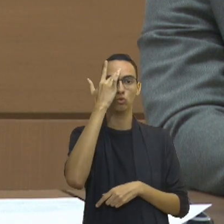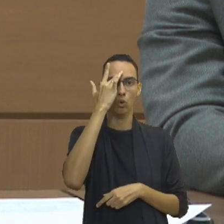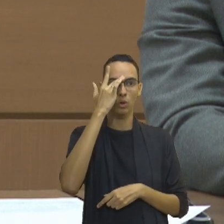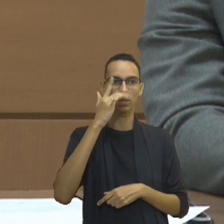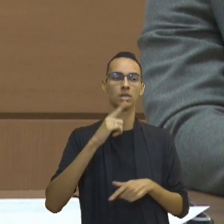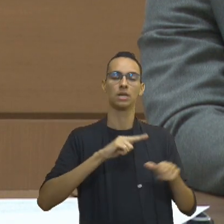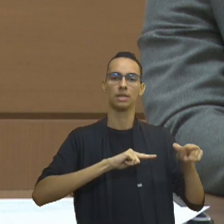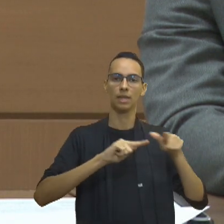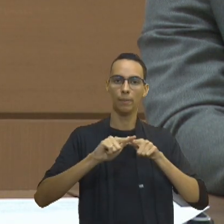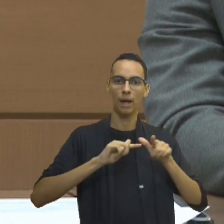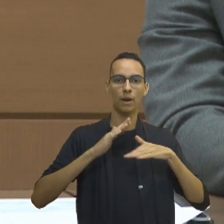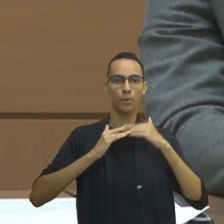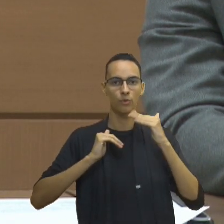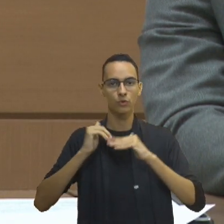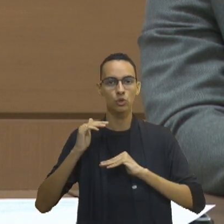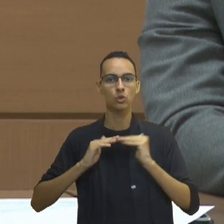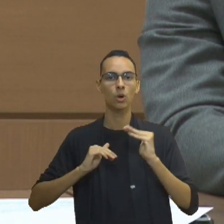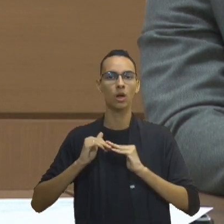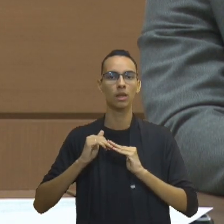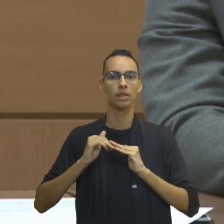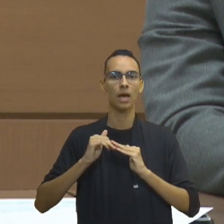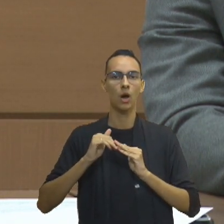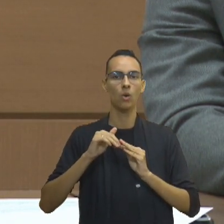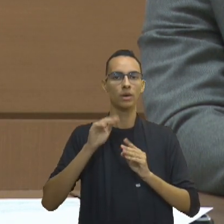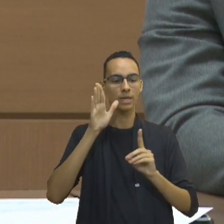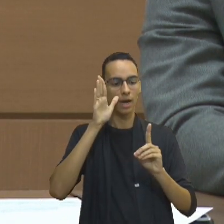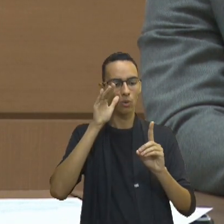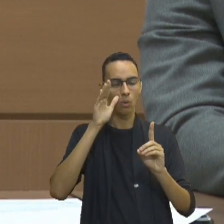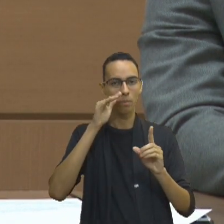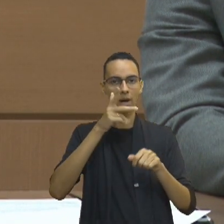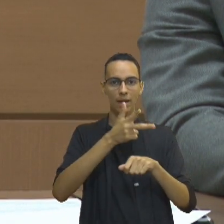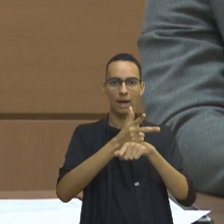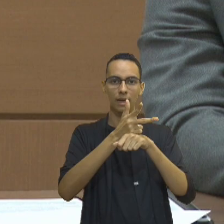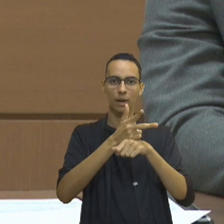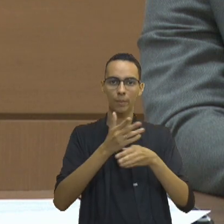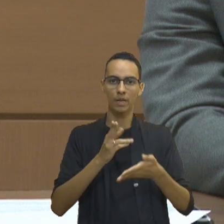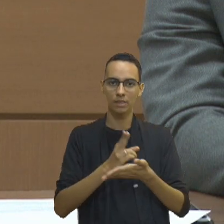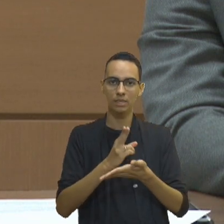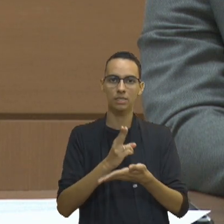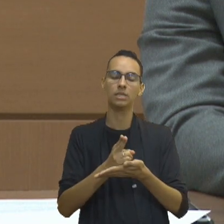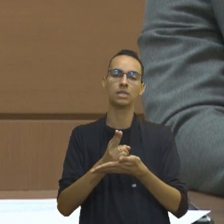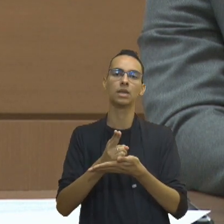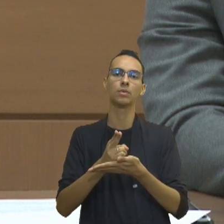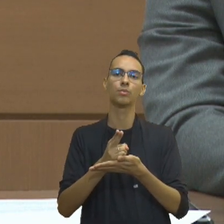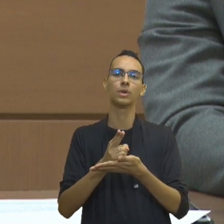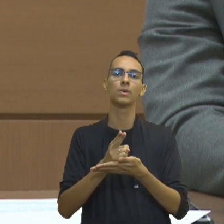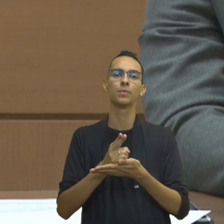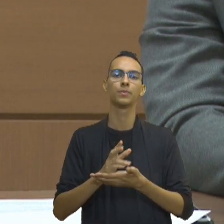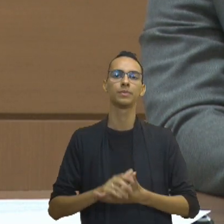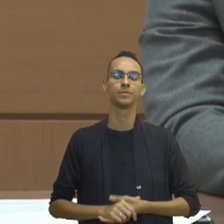dia. Esse sistema permite o acompanhamento em tempo real e a análise posterior das imagens, auxiliando